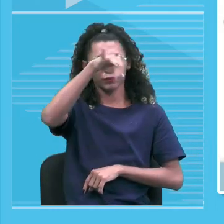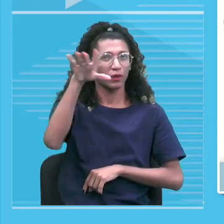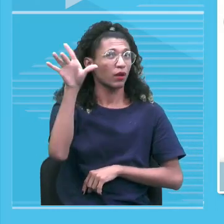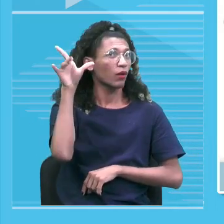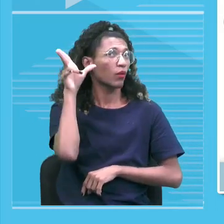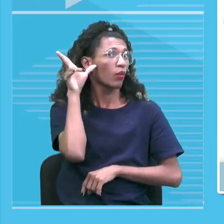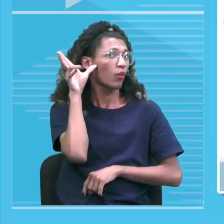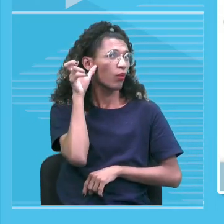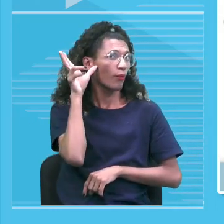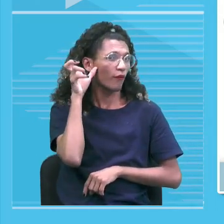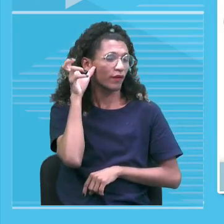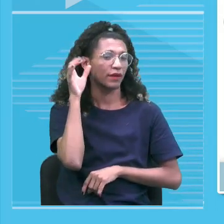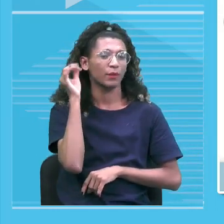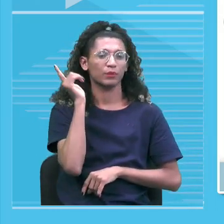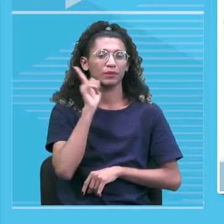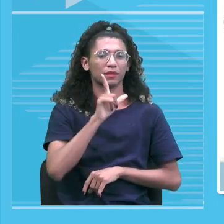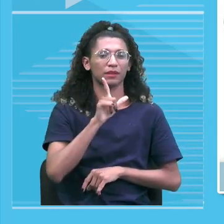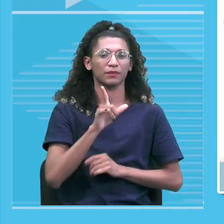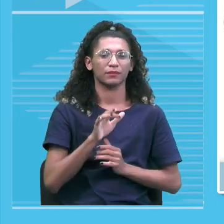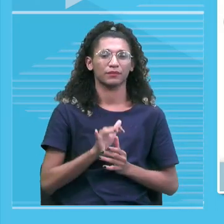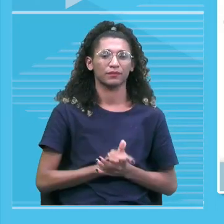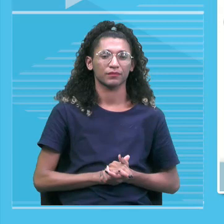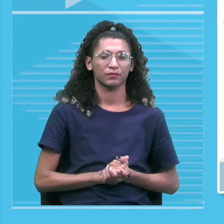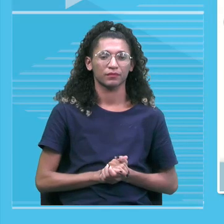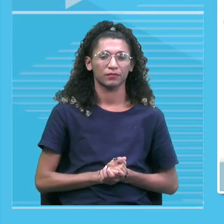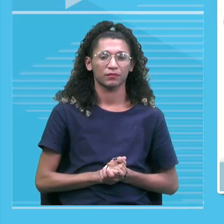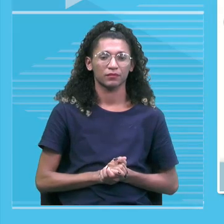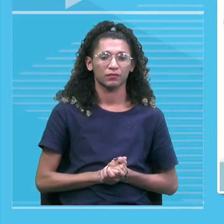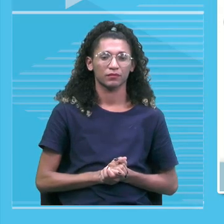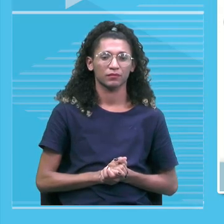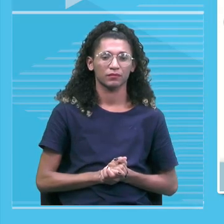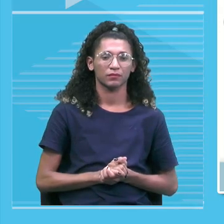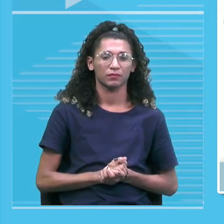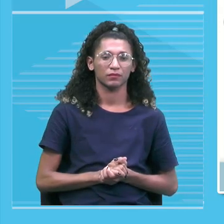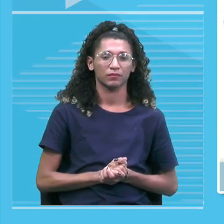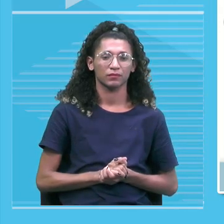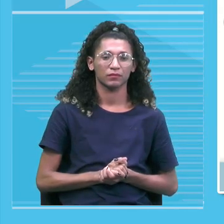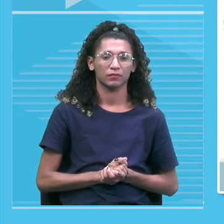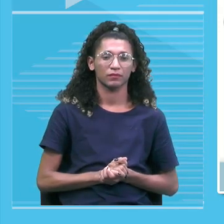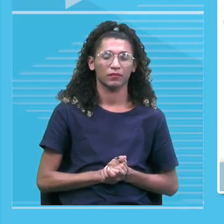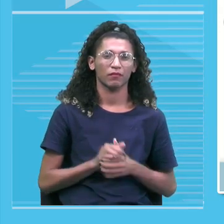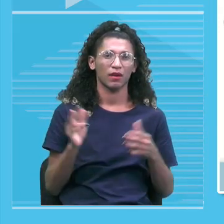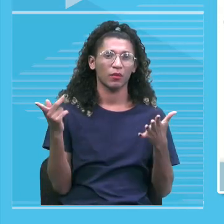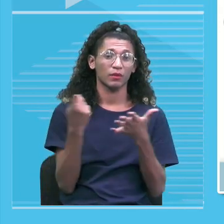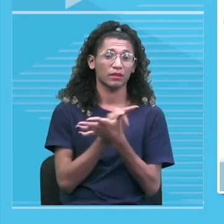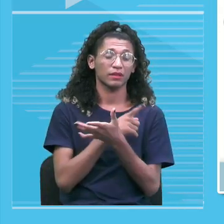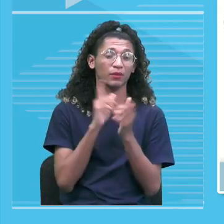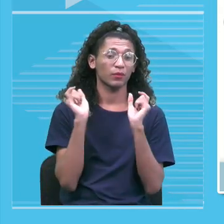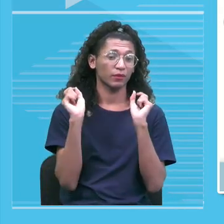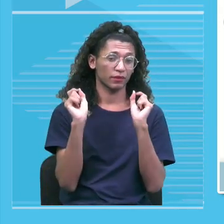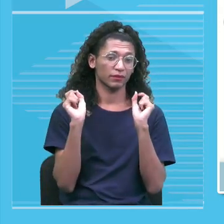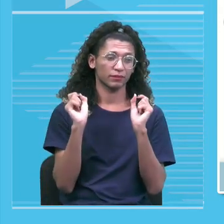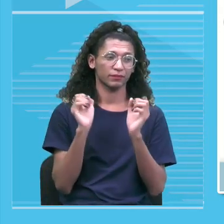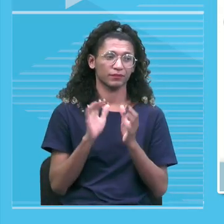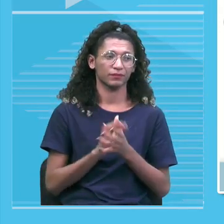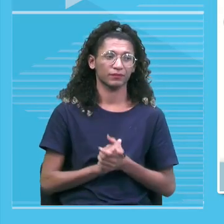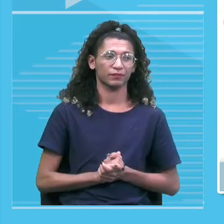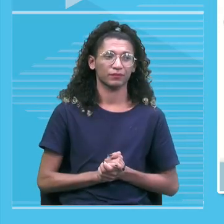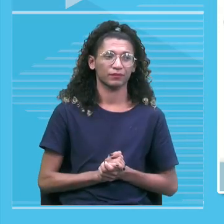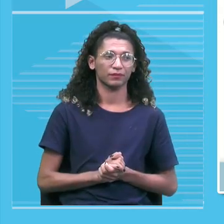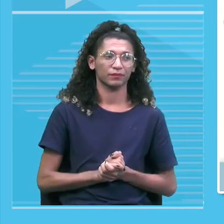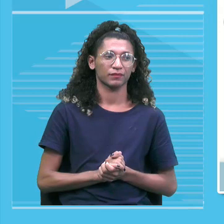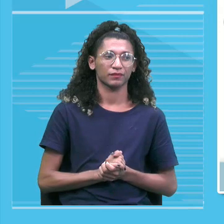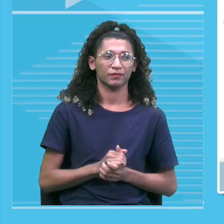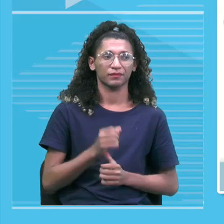ouvir o sino da igreja o que que vai acontecer Ora eu vou ter